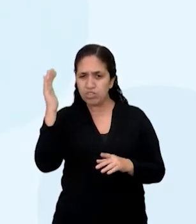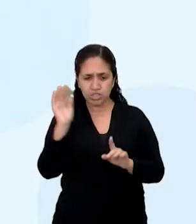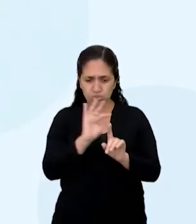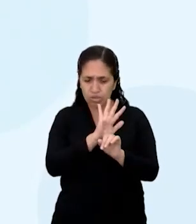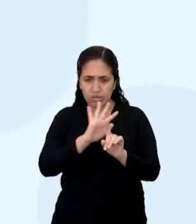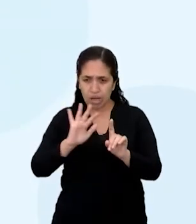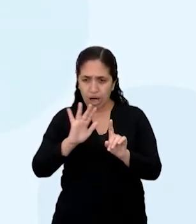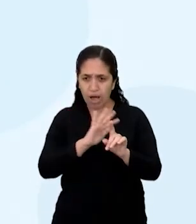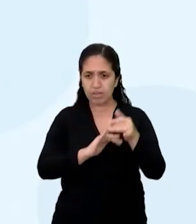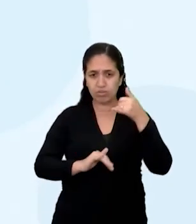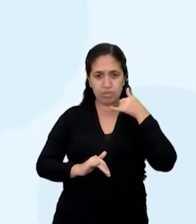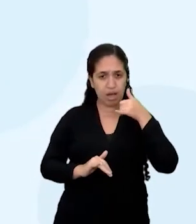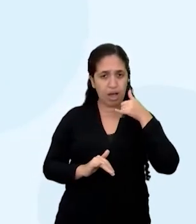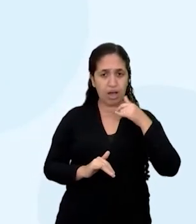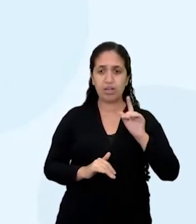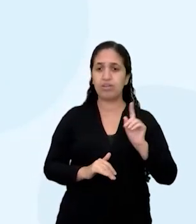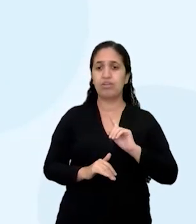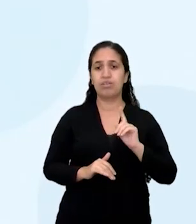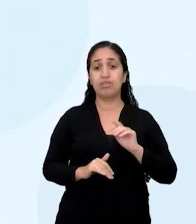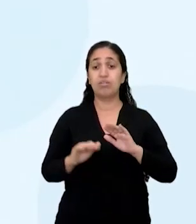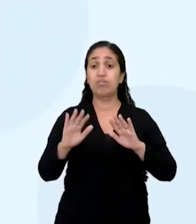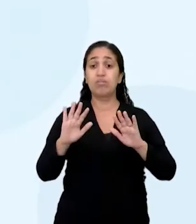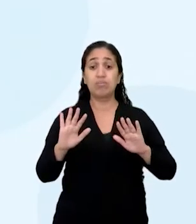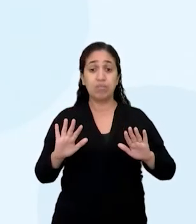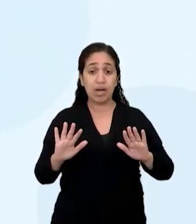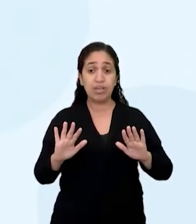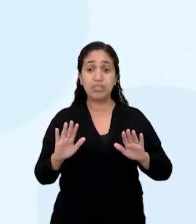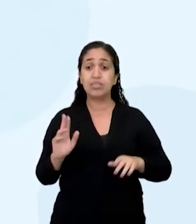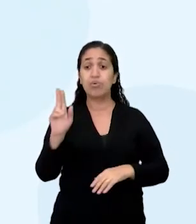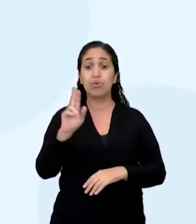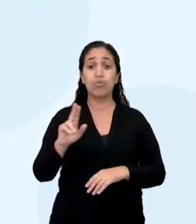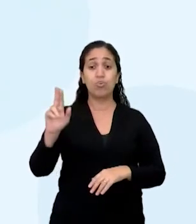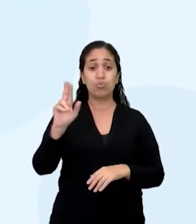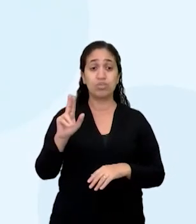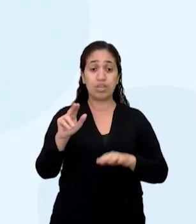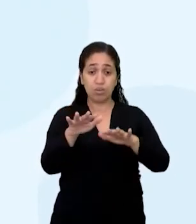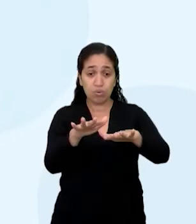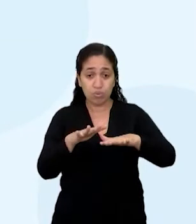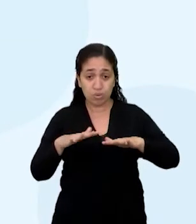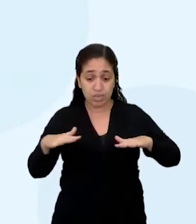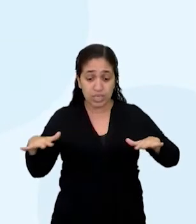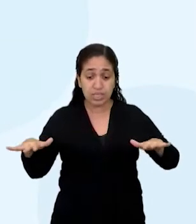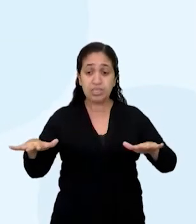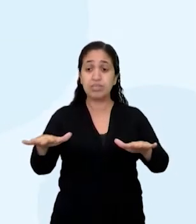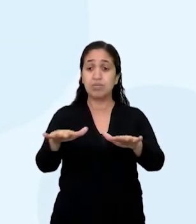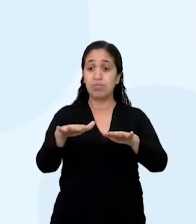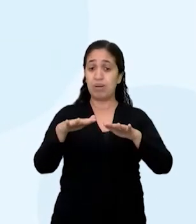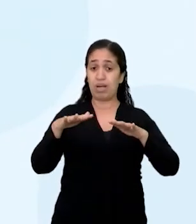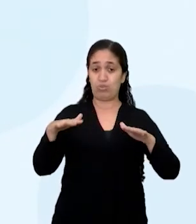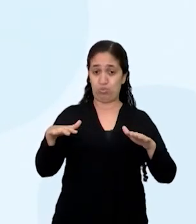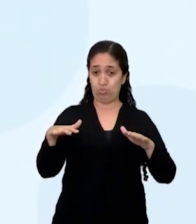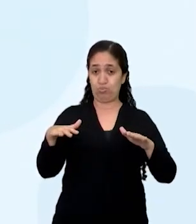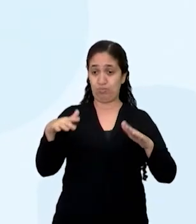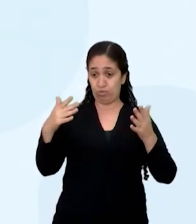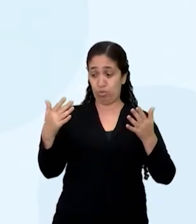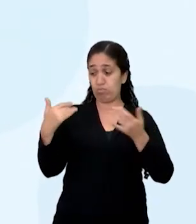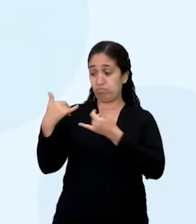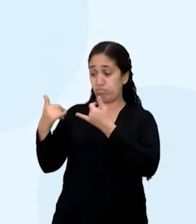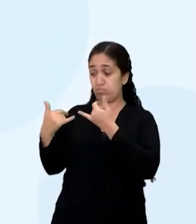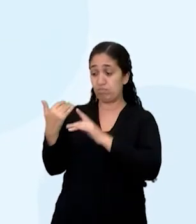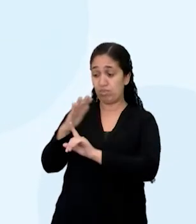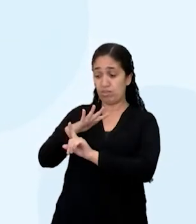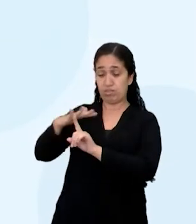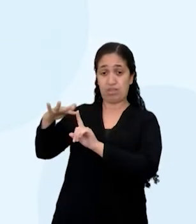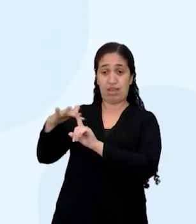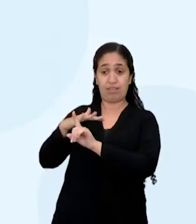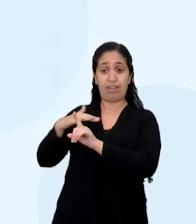mestre ou narrador, mas utiliza o espaço à sua volta como o